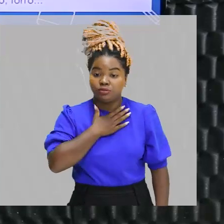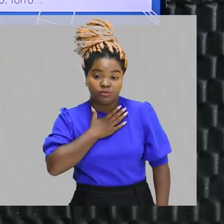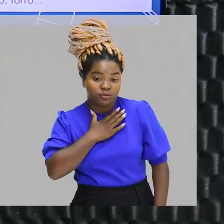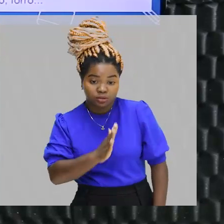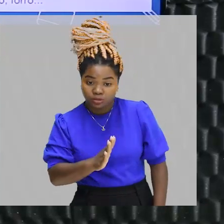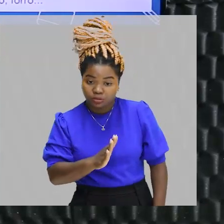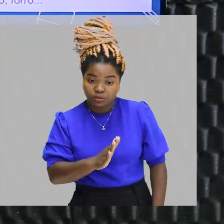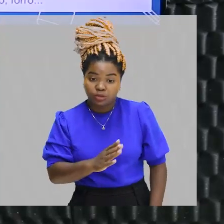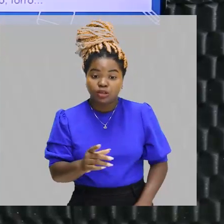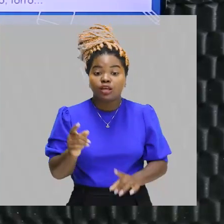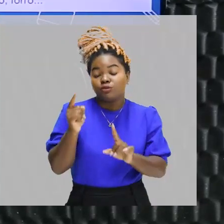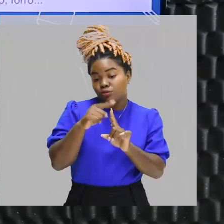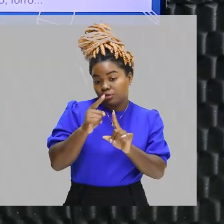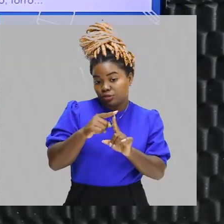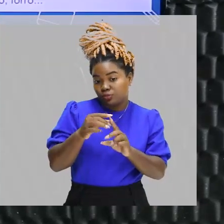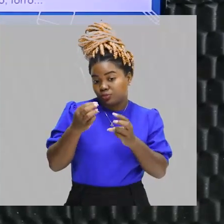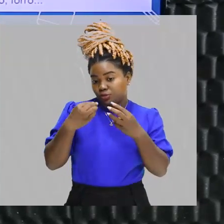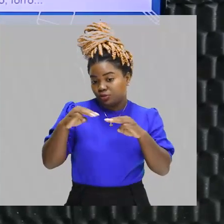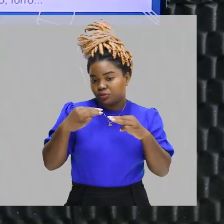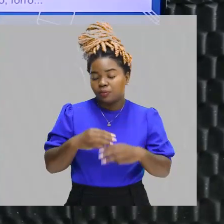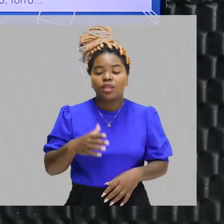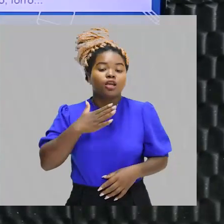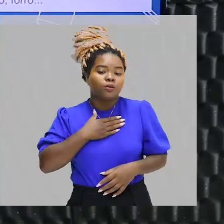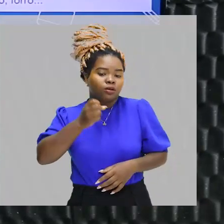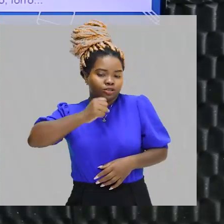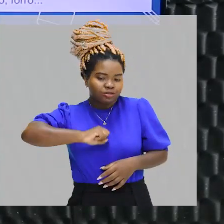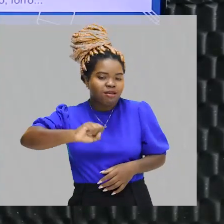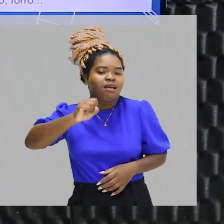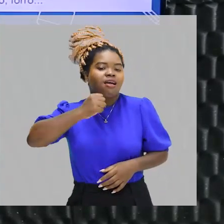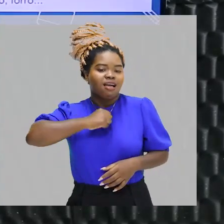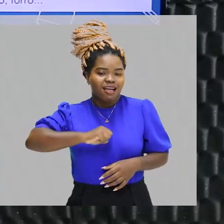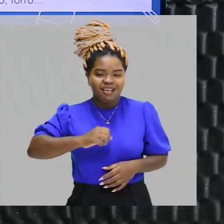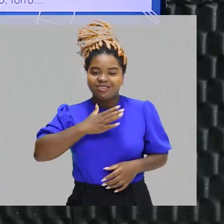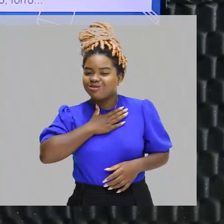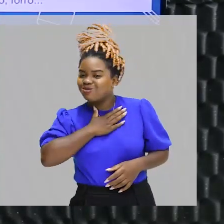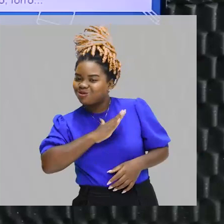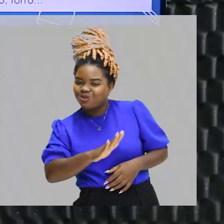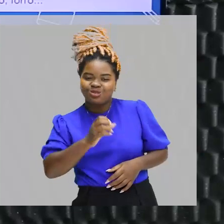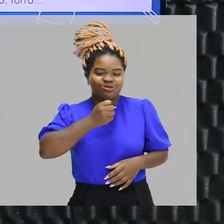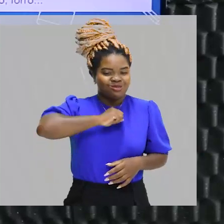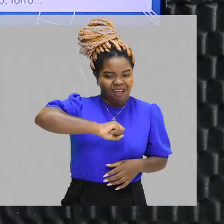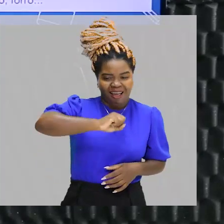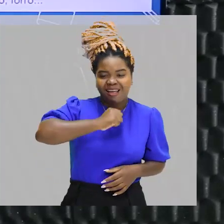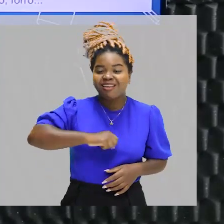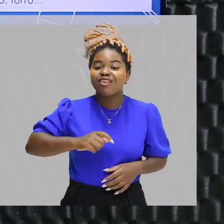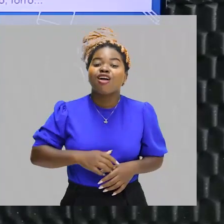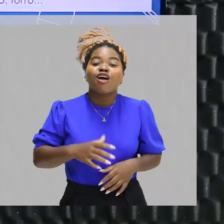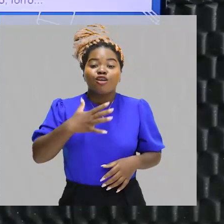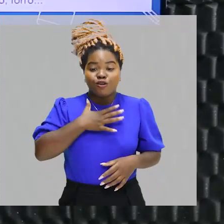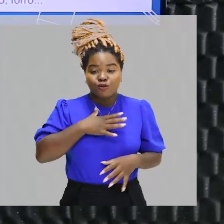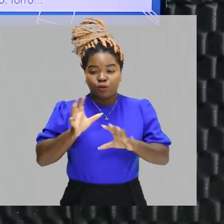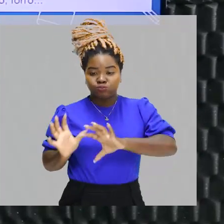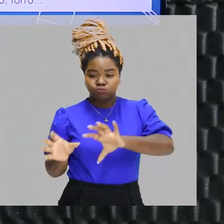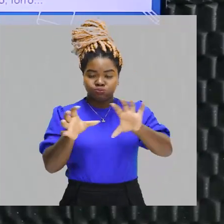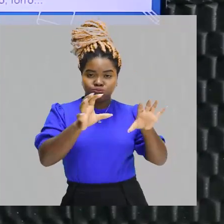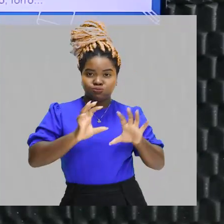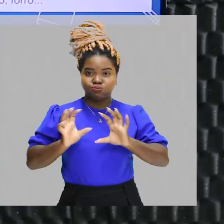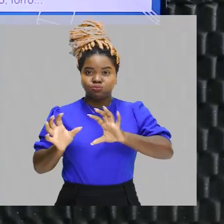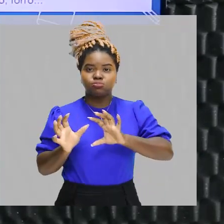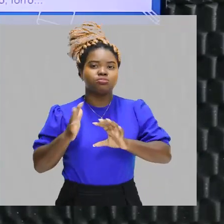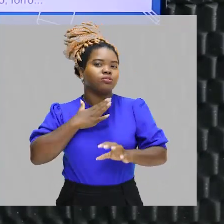estilo musical. Eu gosto de reggae, eu não gosto de reggae. Eu gosto de funk, eu não gosto de funk. Isso tem a ver com